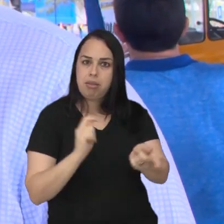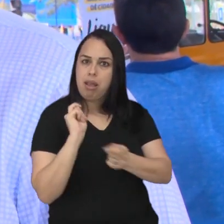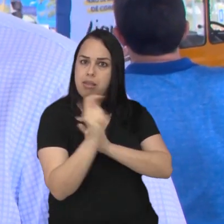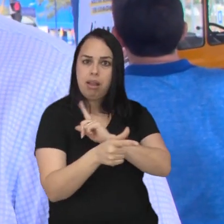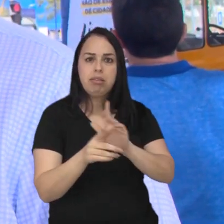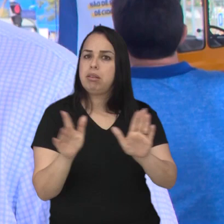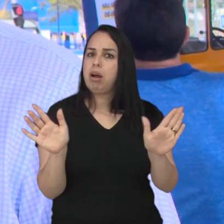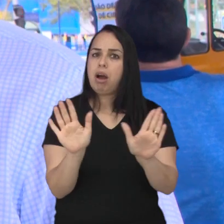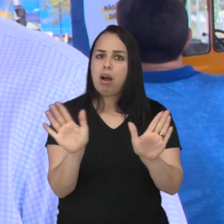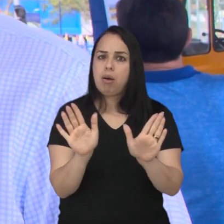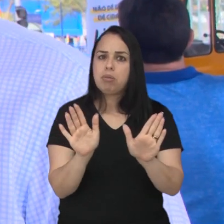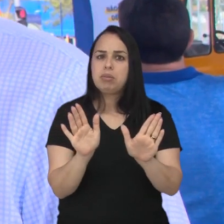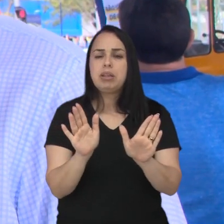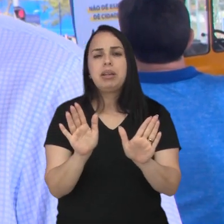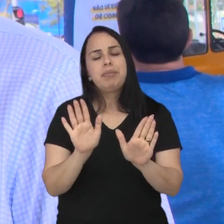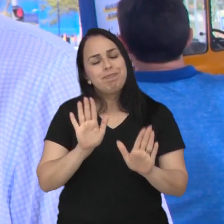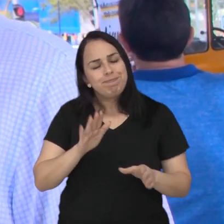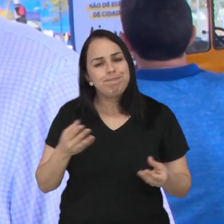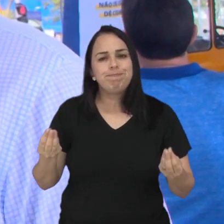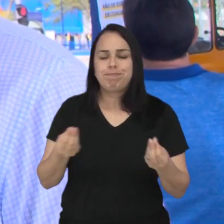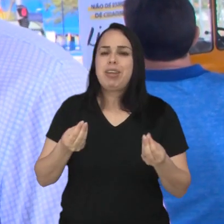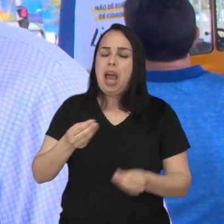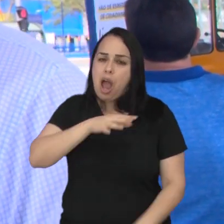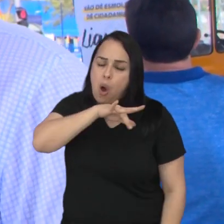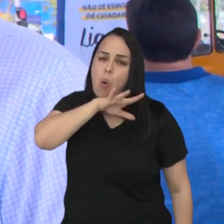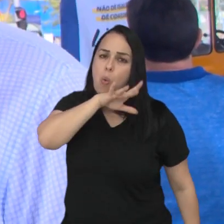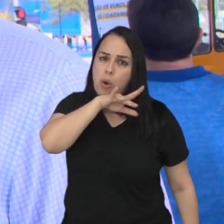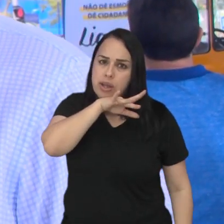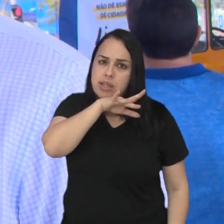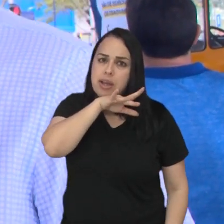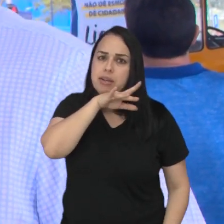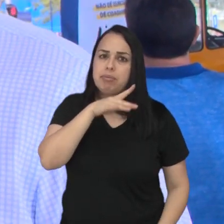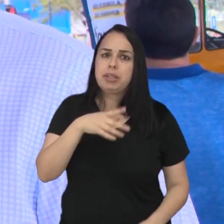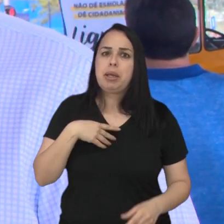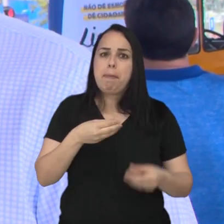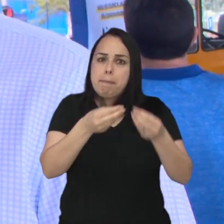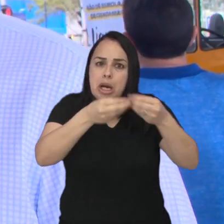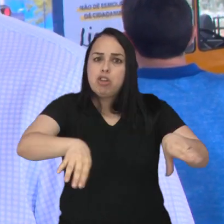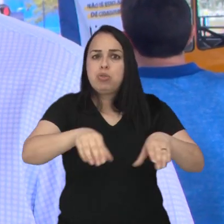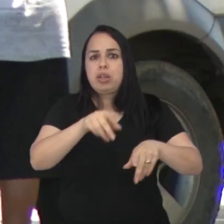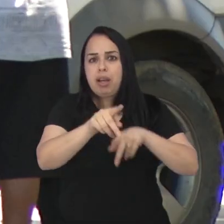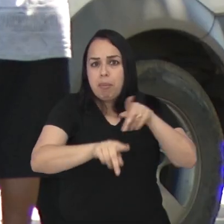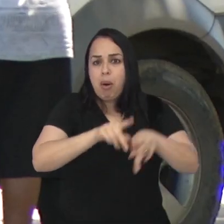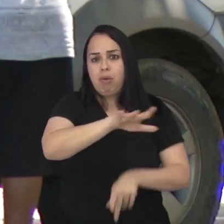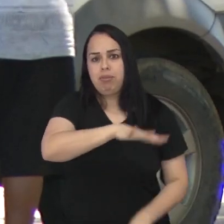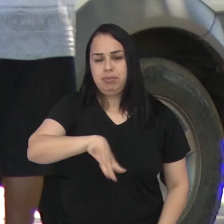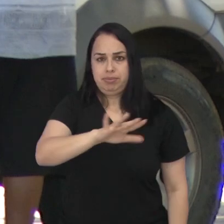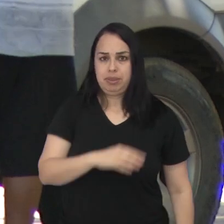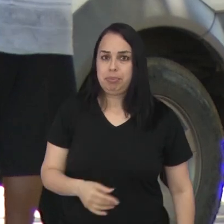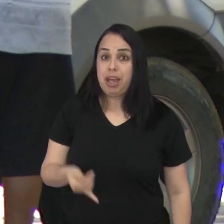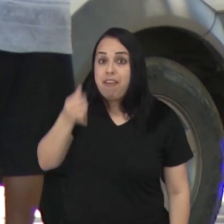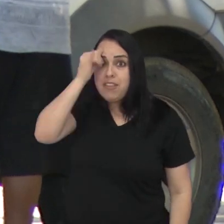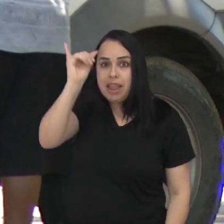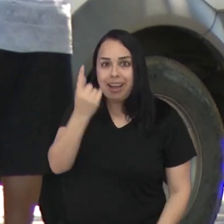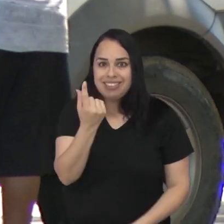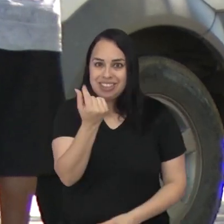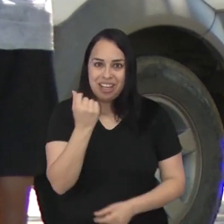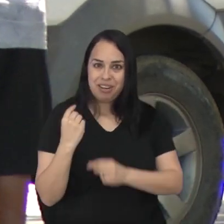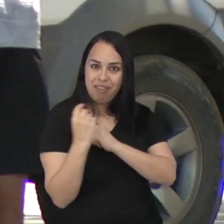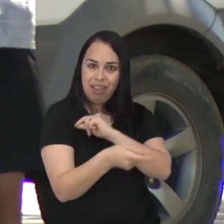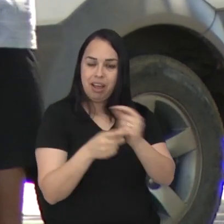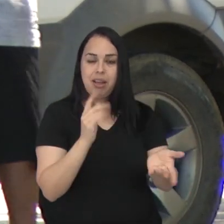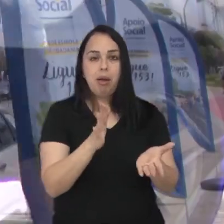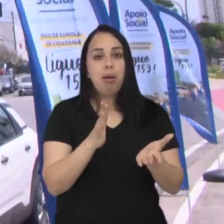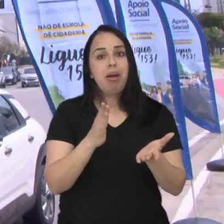ela dar esmola, ela fazer esse gesto, eu acho que é ruim para a própria sociedade. E para evitar esmolas, o